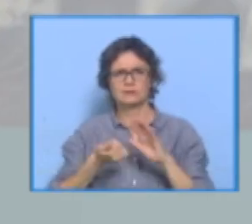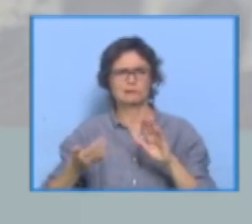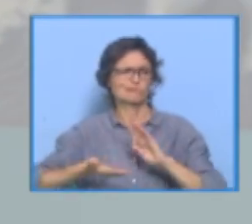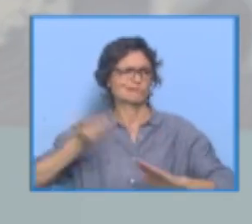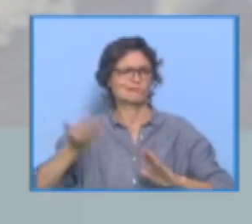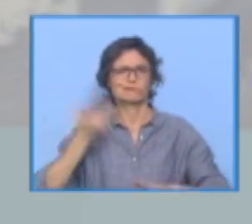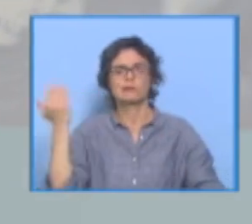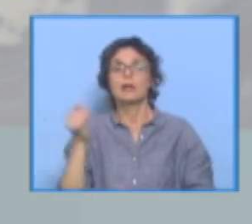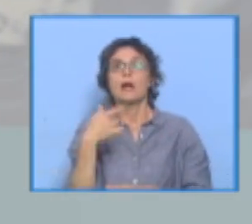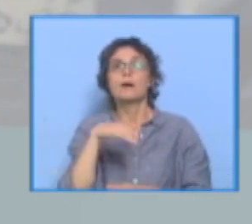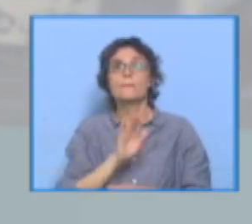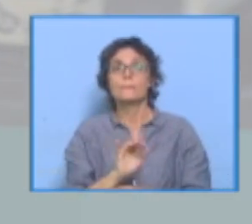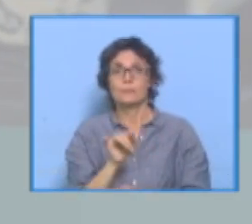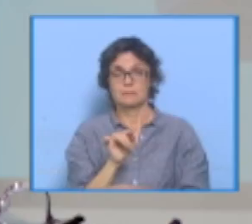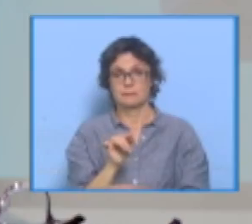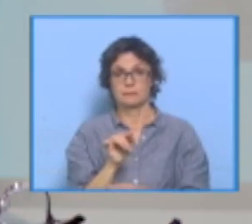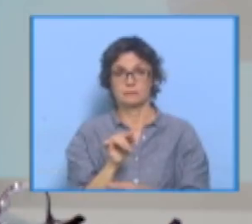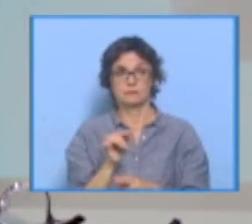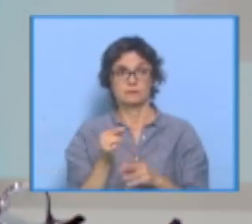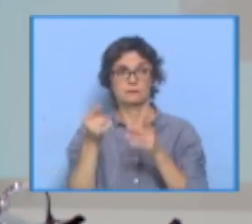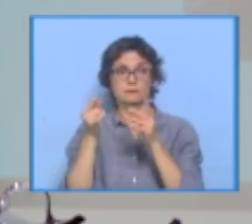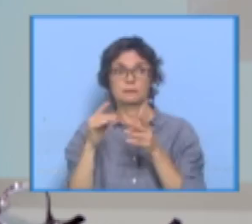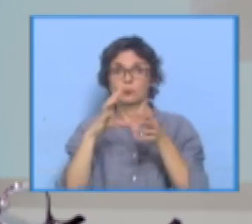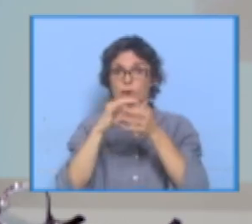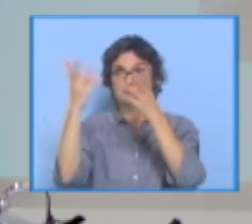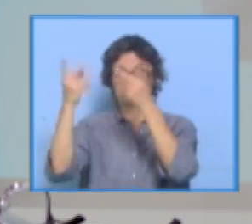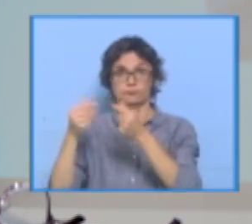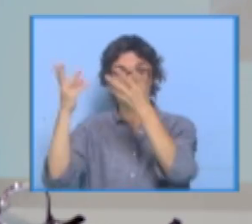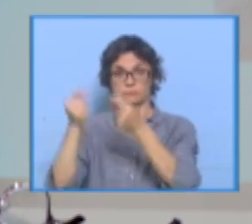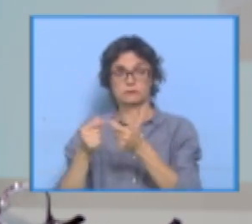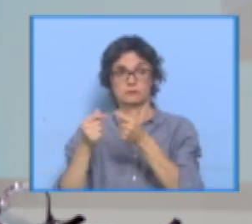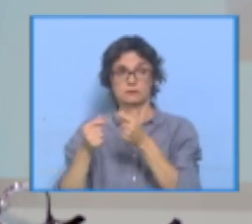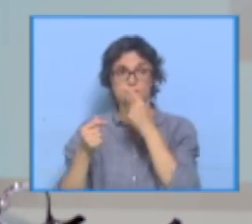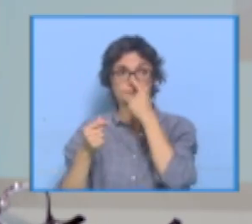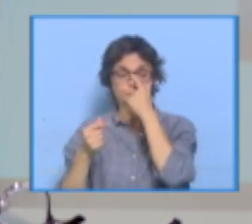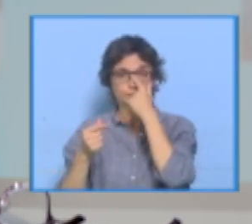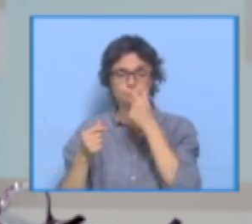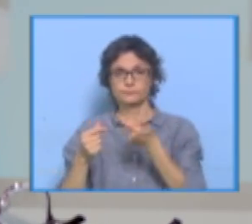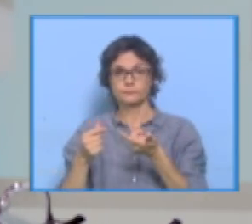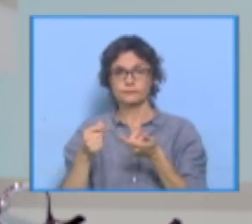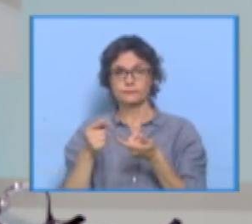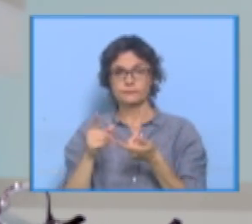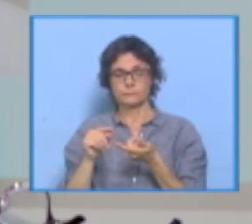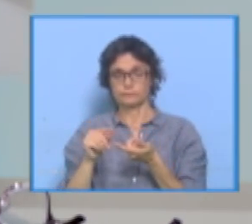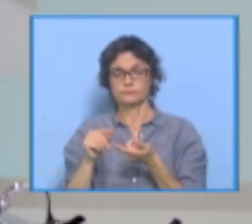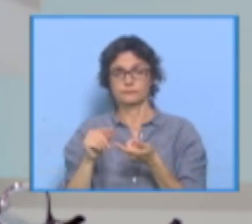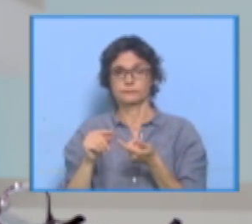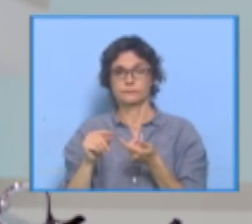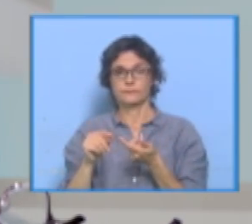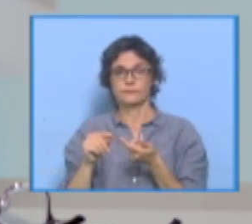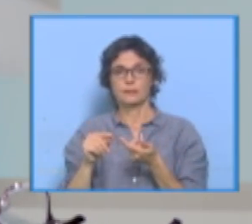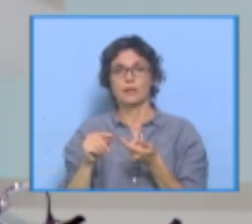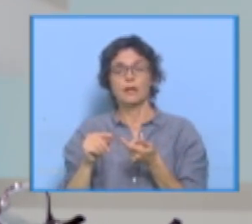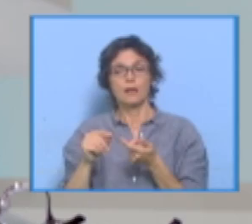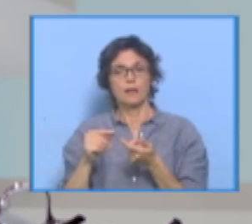um excedente orçamental no primeiro trimestre de 178 milhõezinhos, não é? Estamos provavelmente a